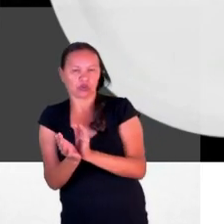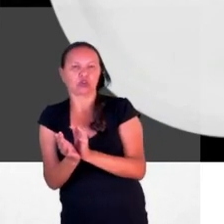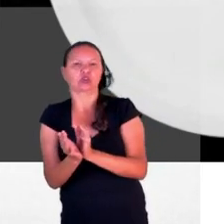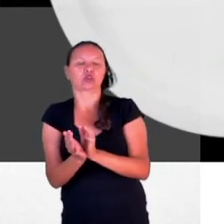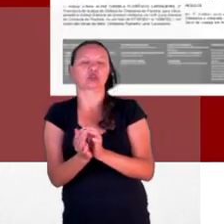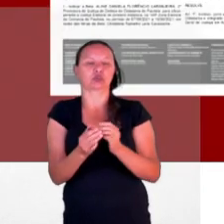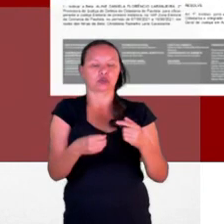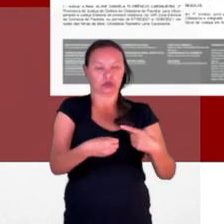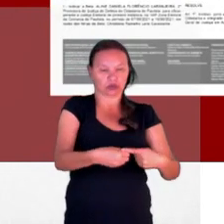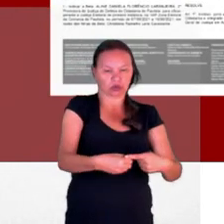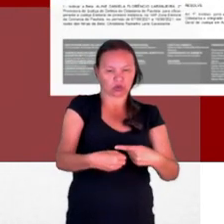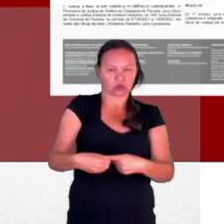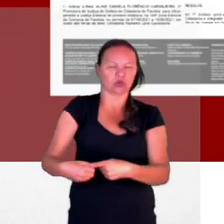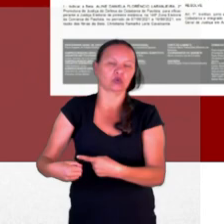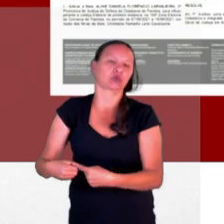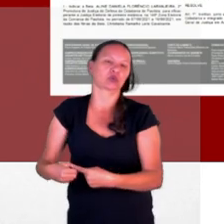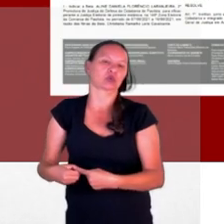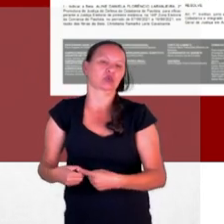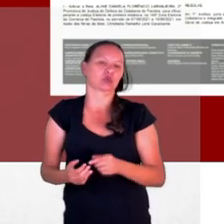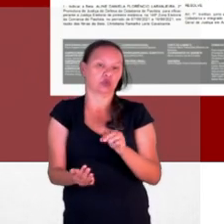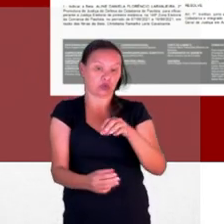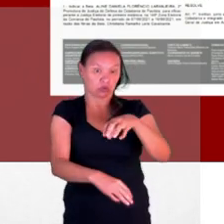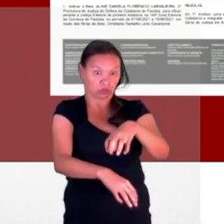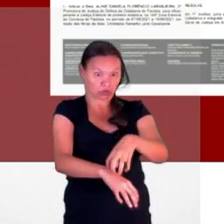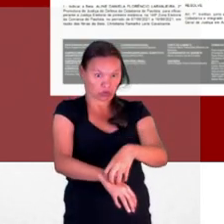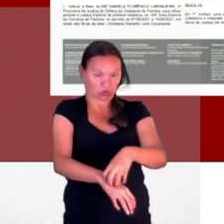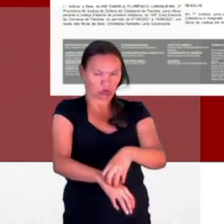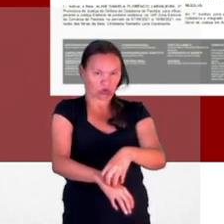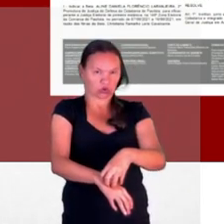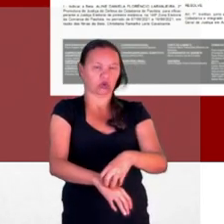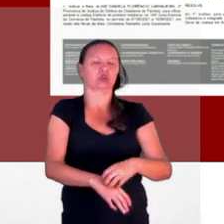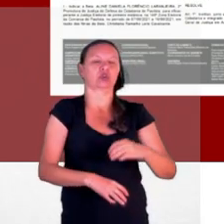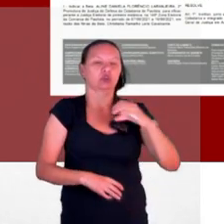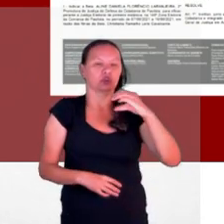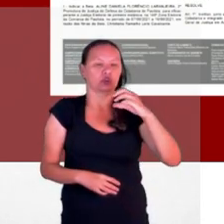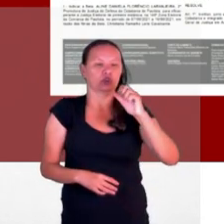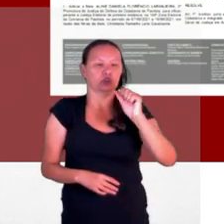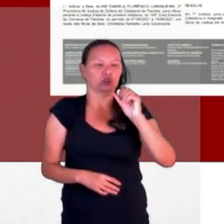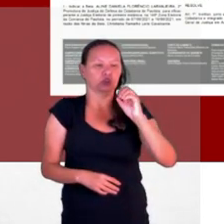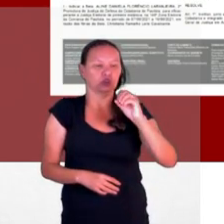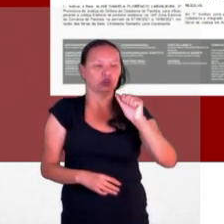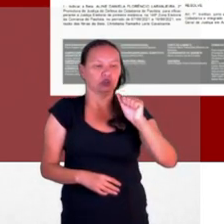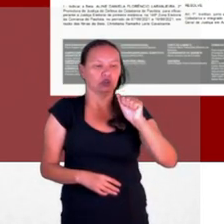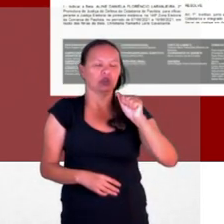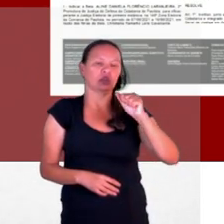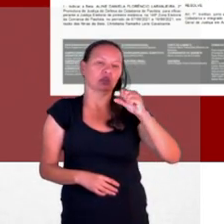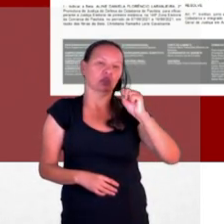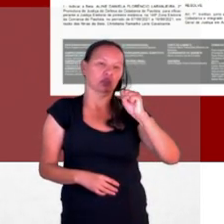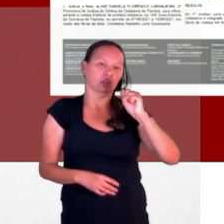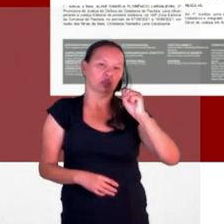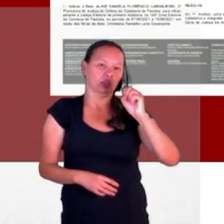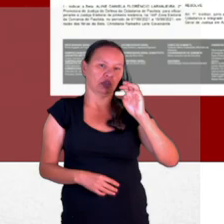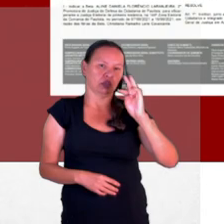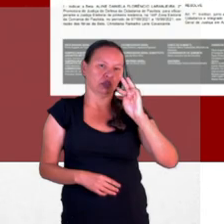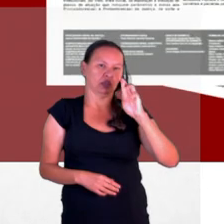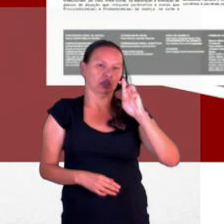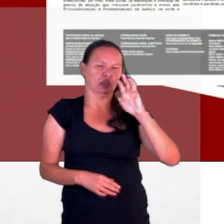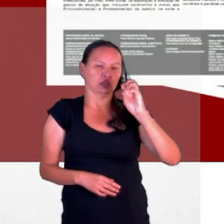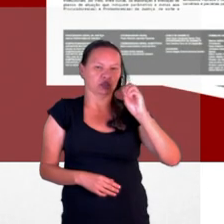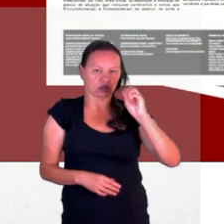núcleo né no no núcleo Josué de Castro em 21 eu vou passando rápido aqui é só mesmo para